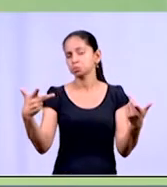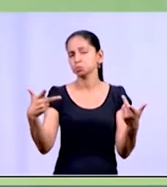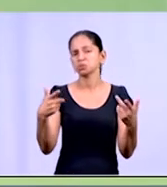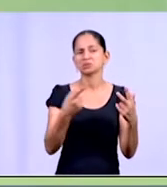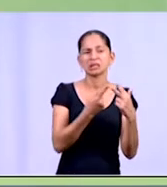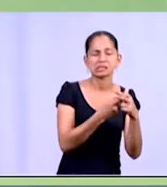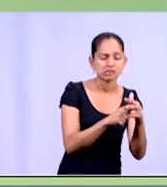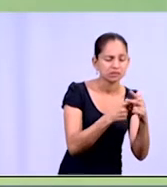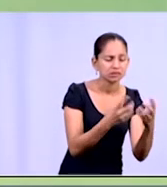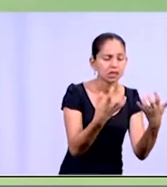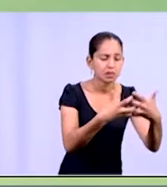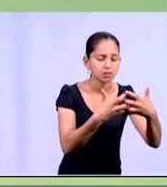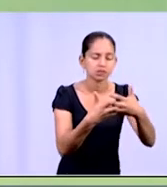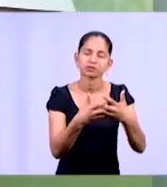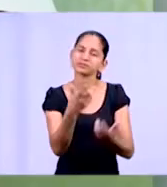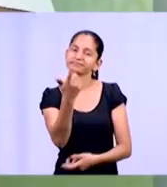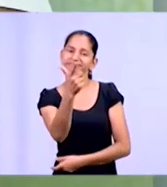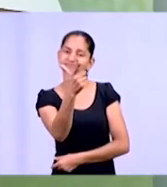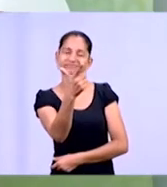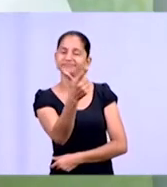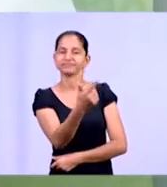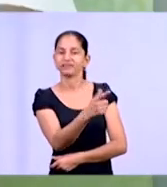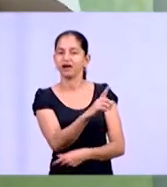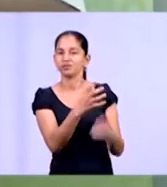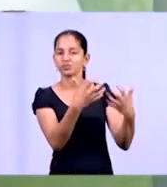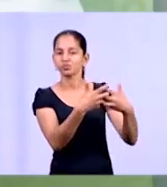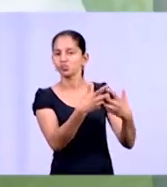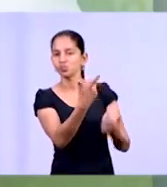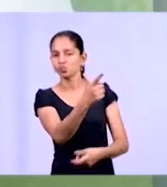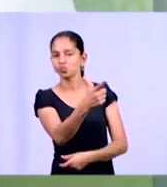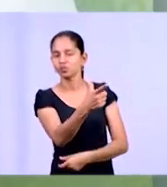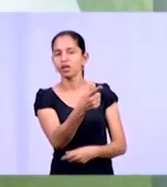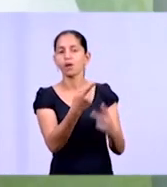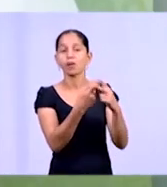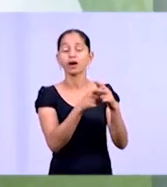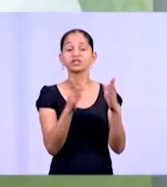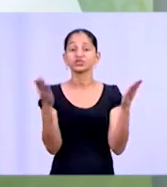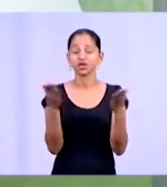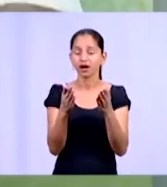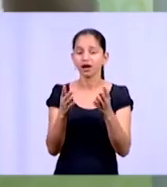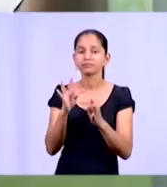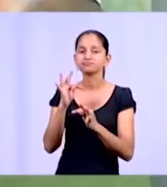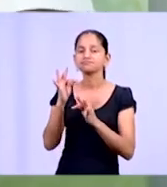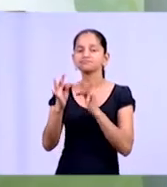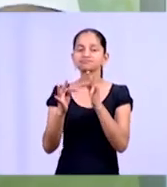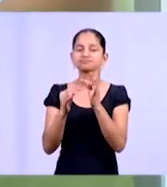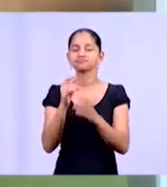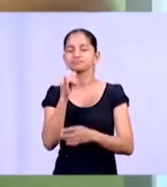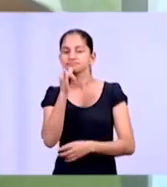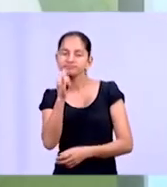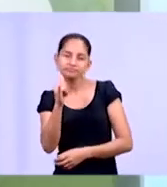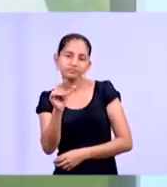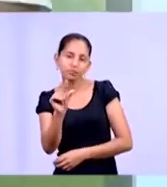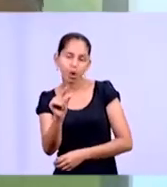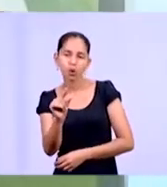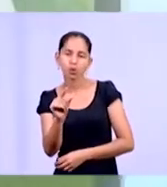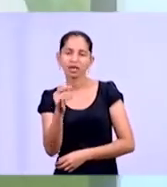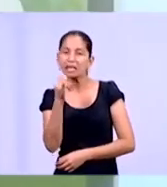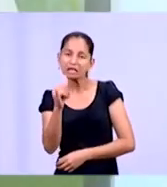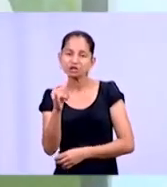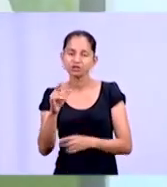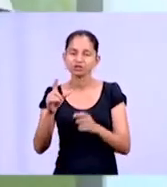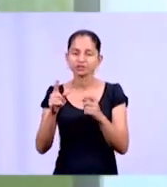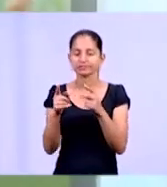engrenagens e assim por diante. A gente começou a definir dispositivos elétricos. Em 1930, qual era um dispositivo elétrico